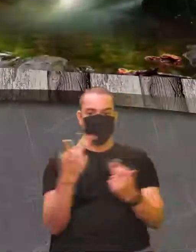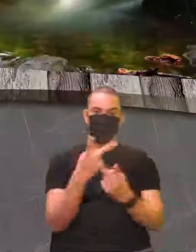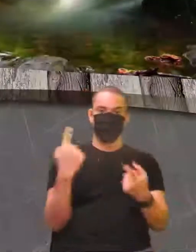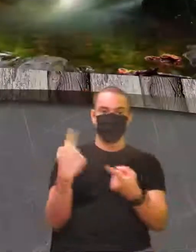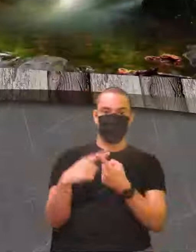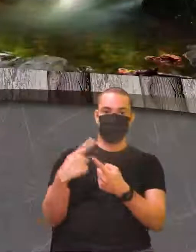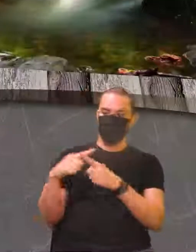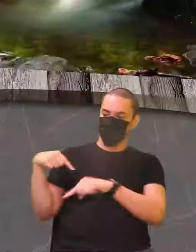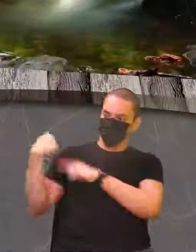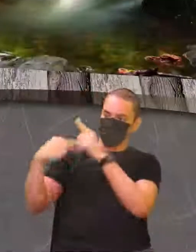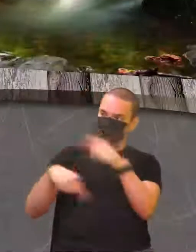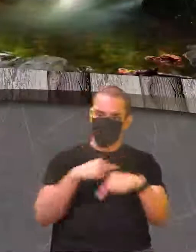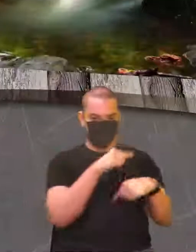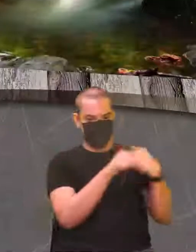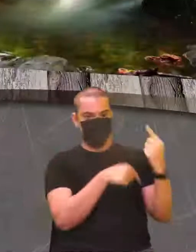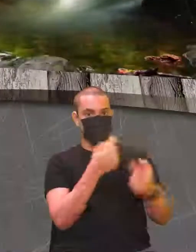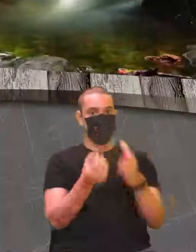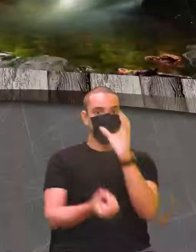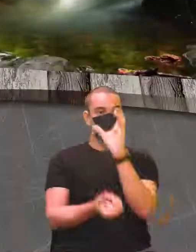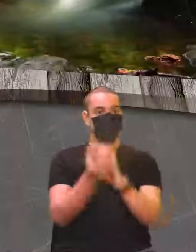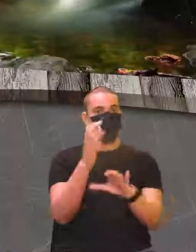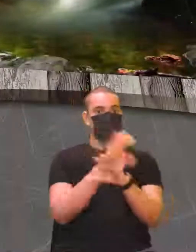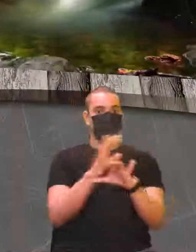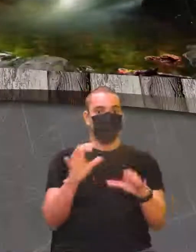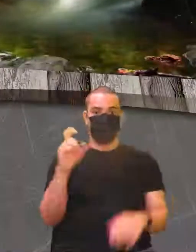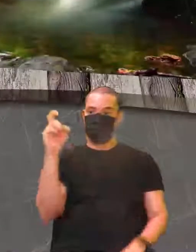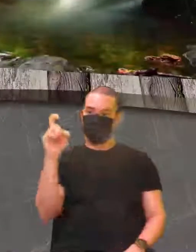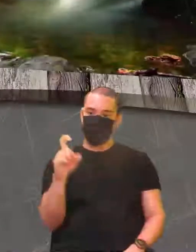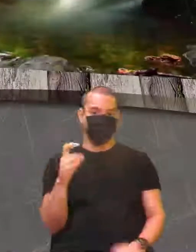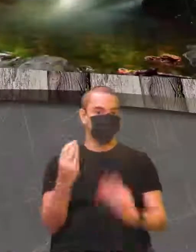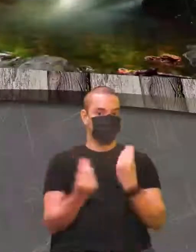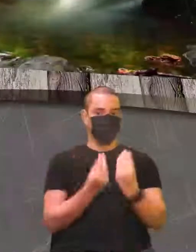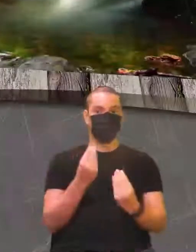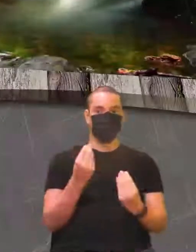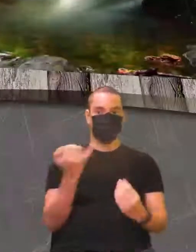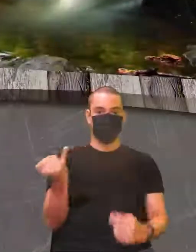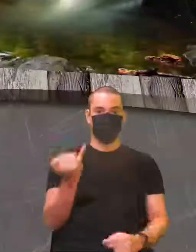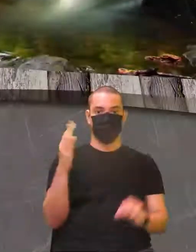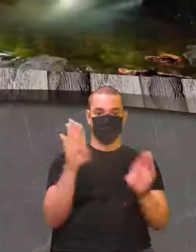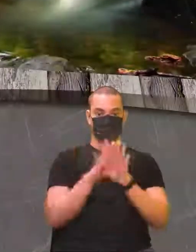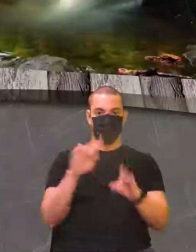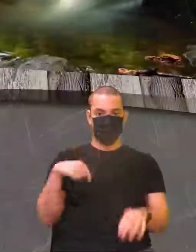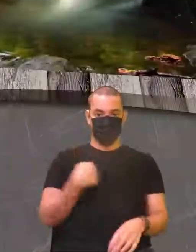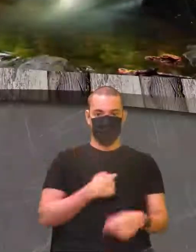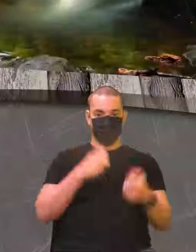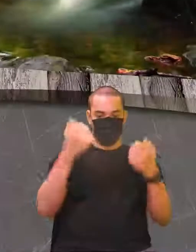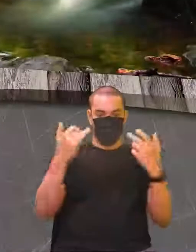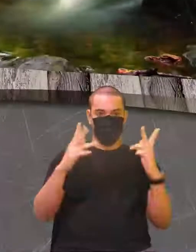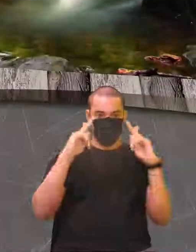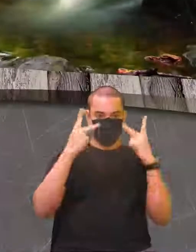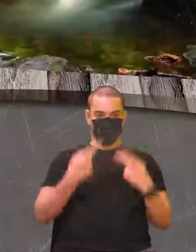por que essa herança aparece na gente, mesmo vindo do X, né? Muito interessante. A gente frisou na espécie humana, mas isso